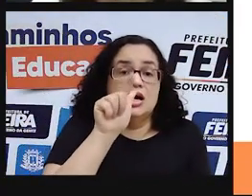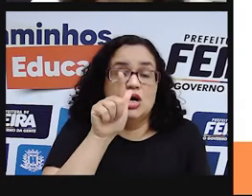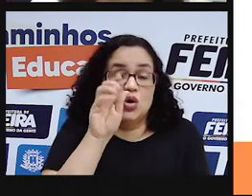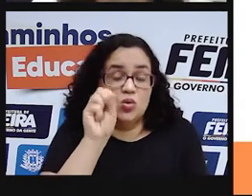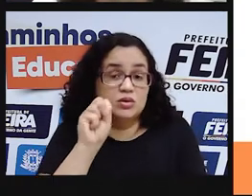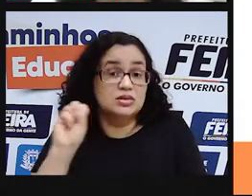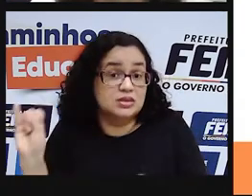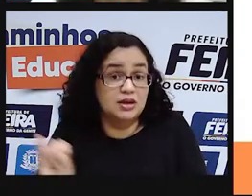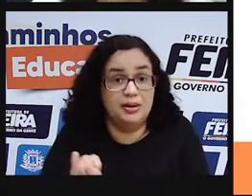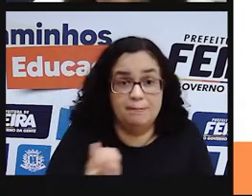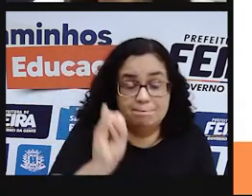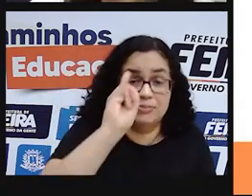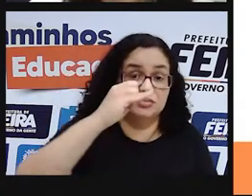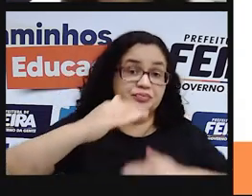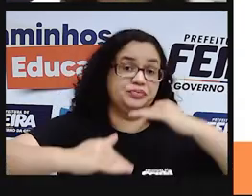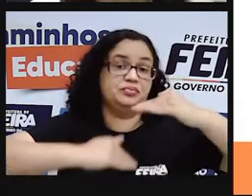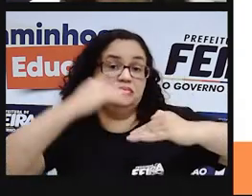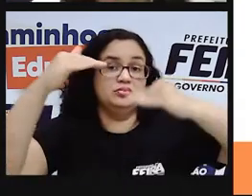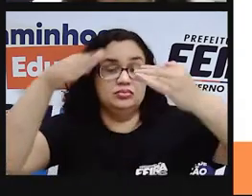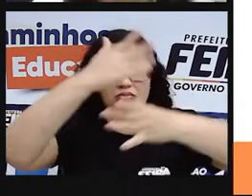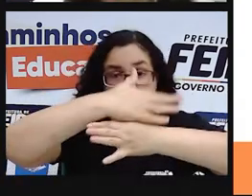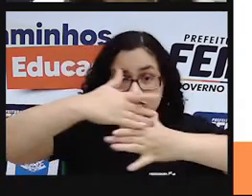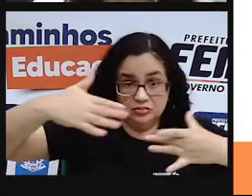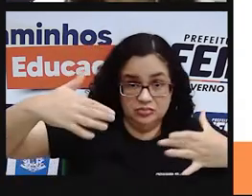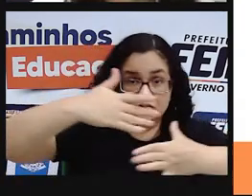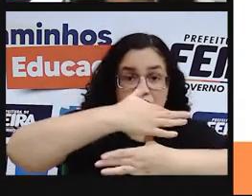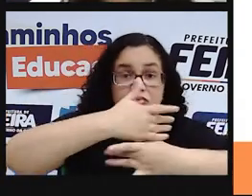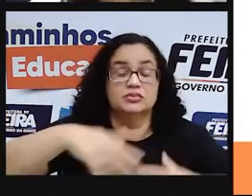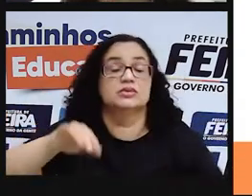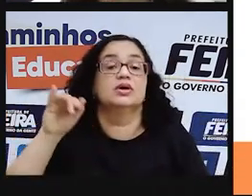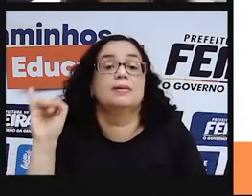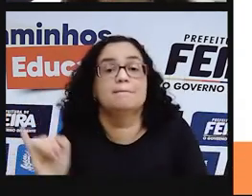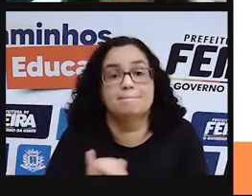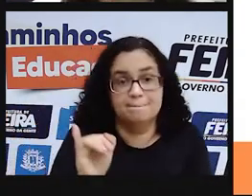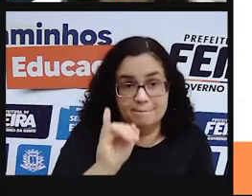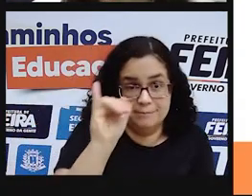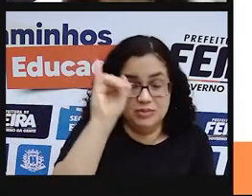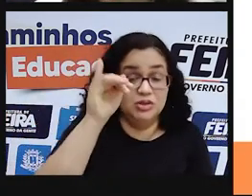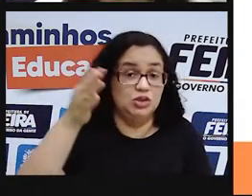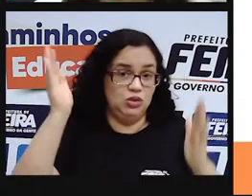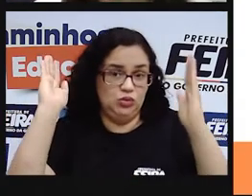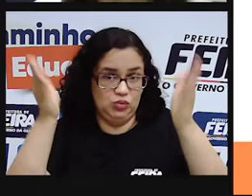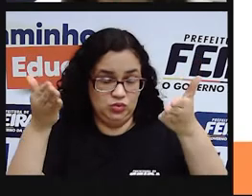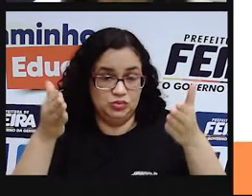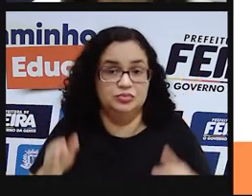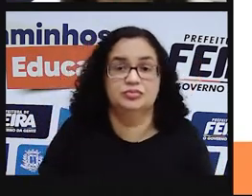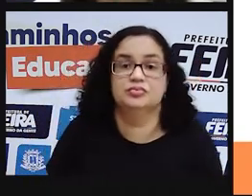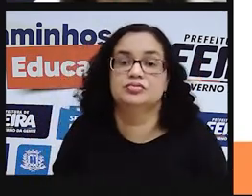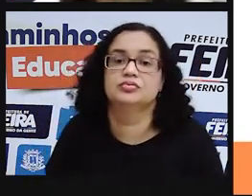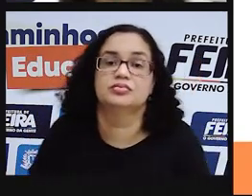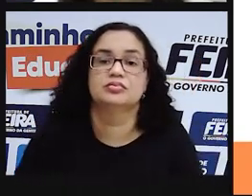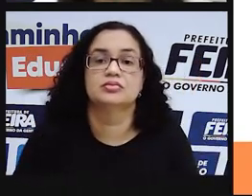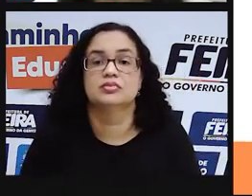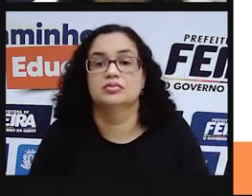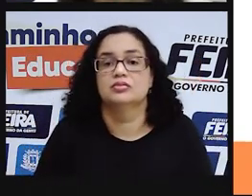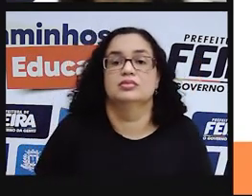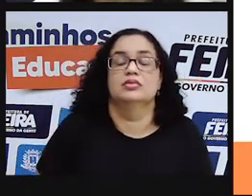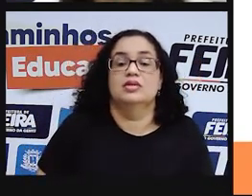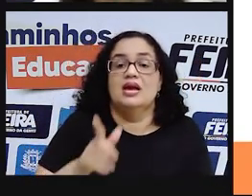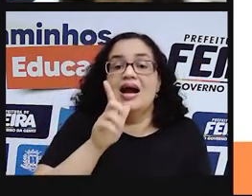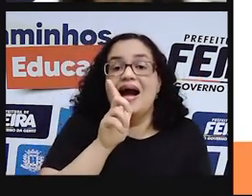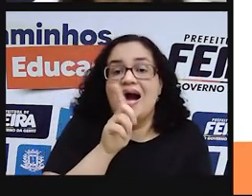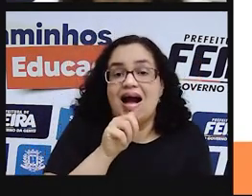fundamental para o desenvolvimento da cidade e é importante até hoje o potencial